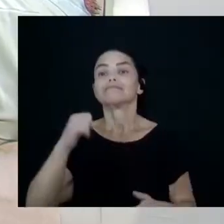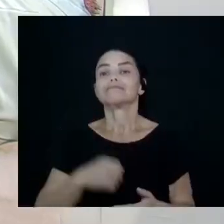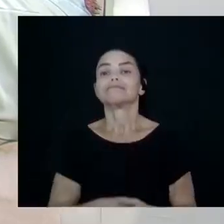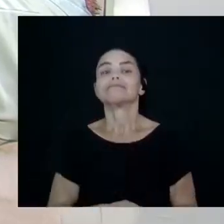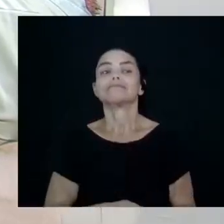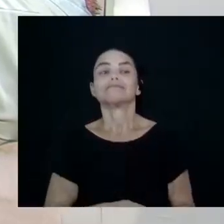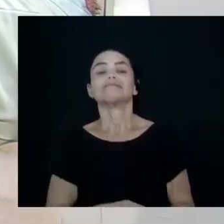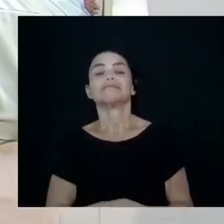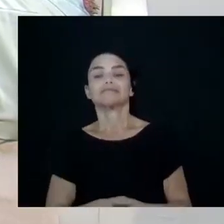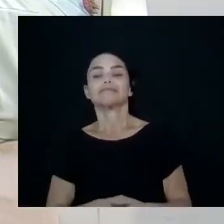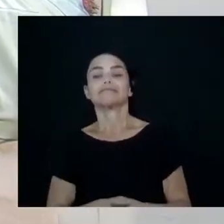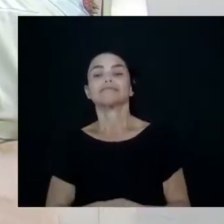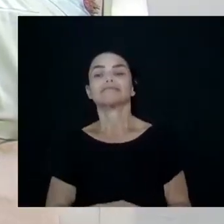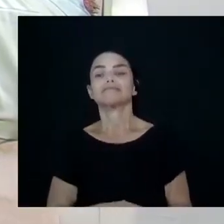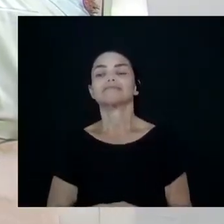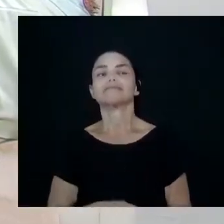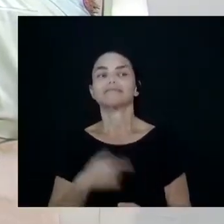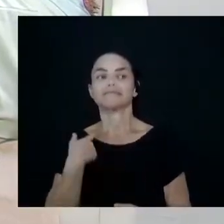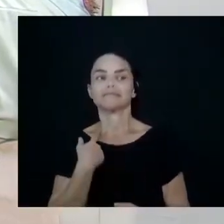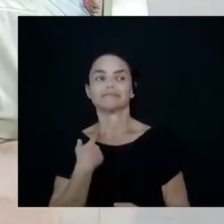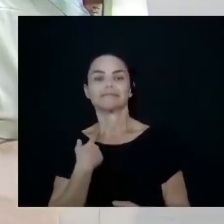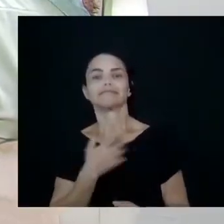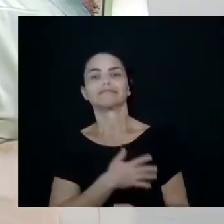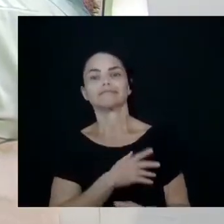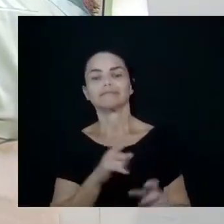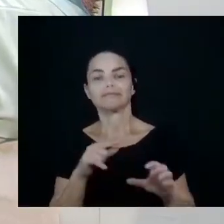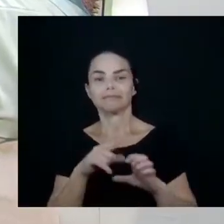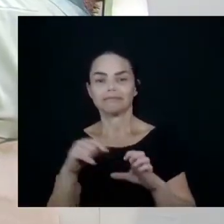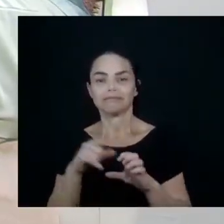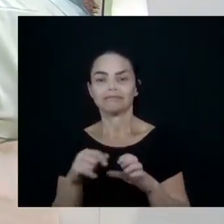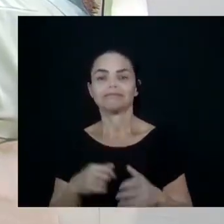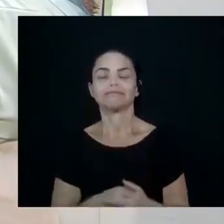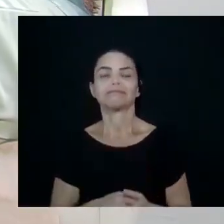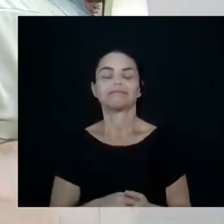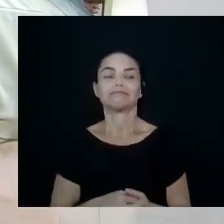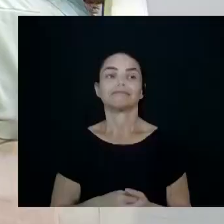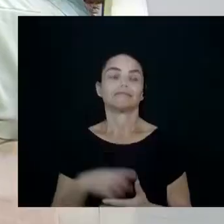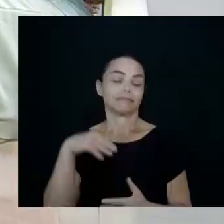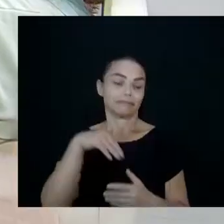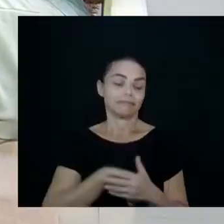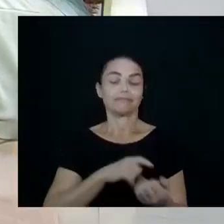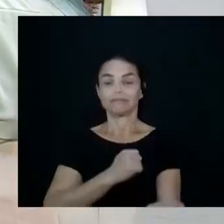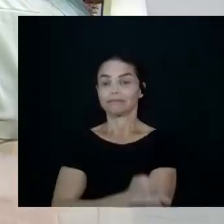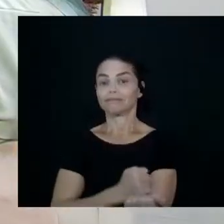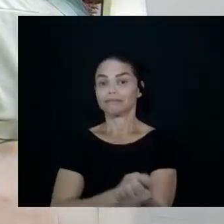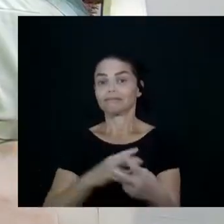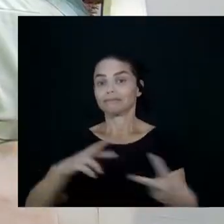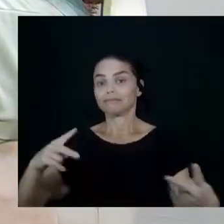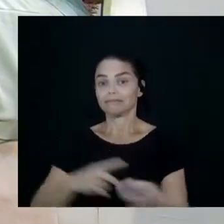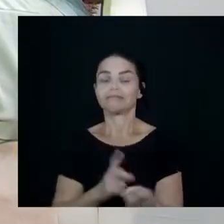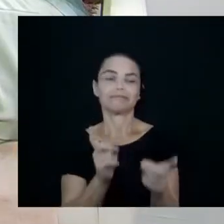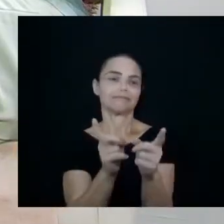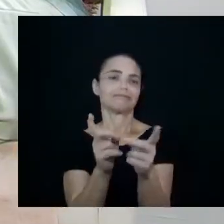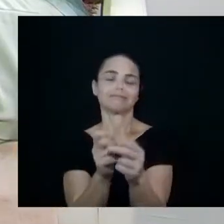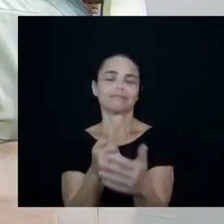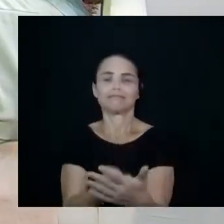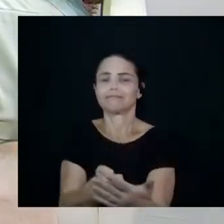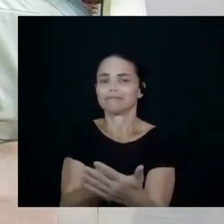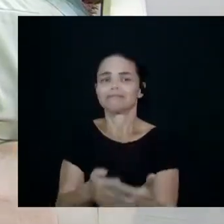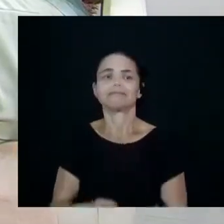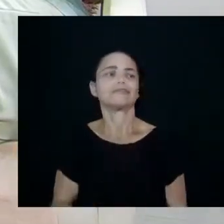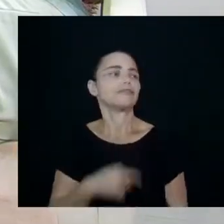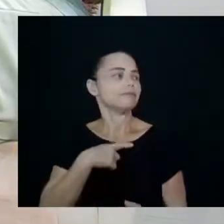Sim, podemos dizer que a coisa do empreendedorismo acho que nasce com a pessoa, né? Sim. Não dá para se